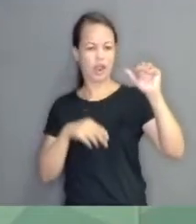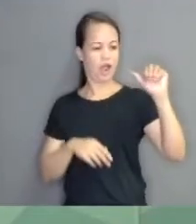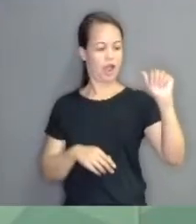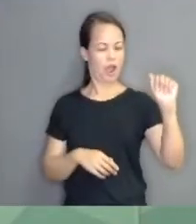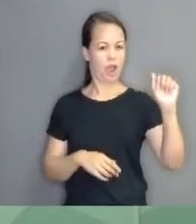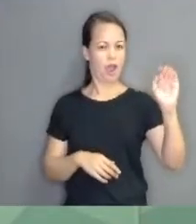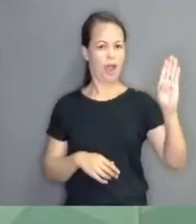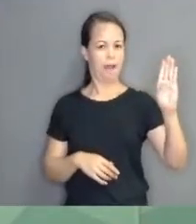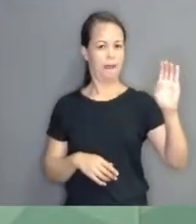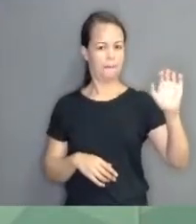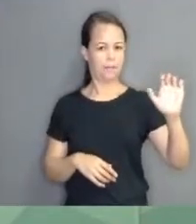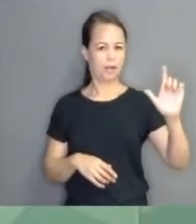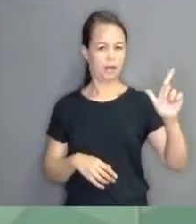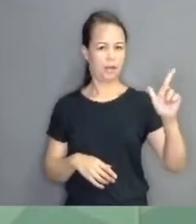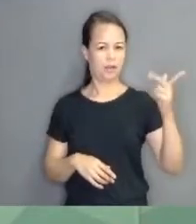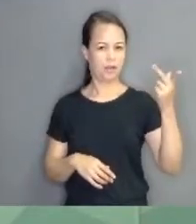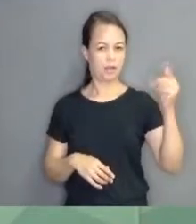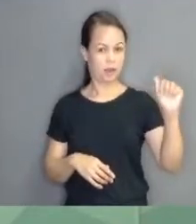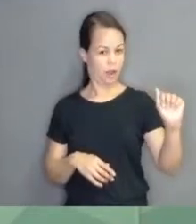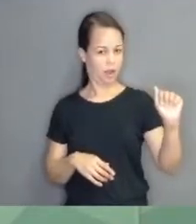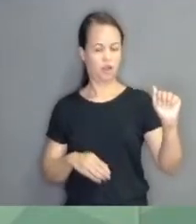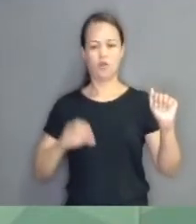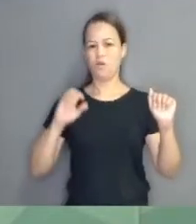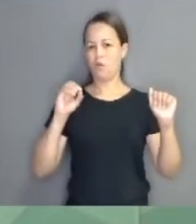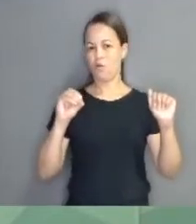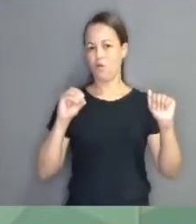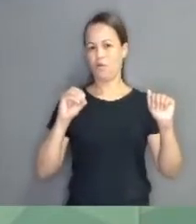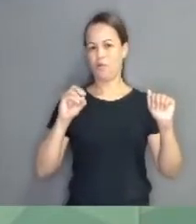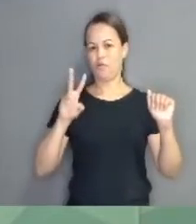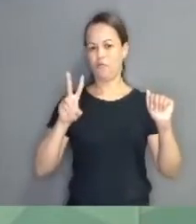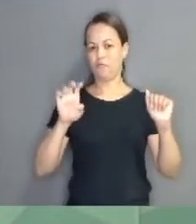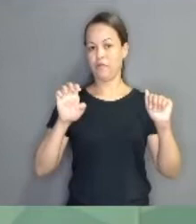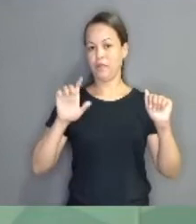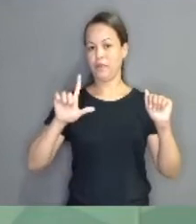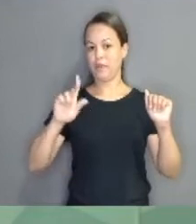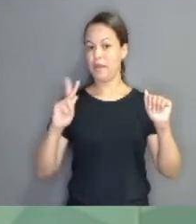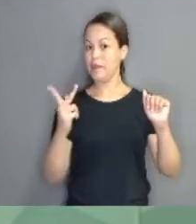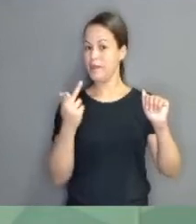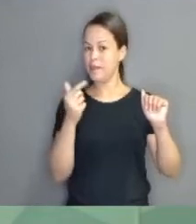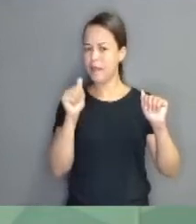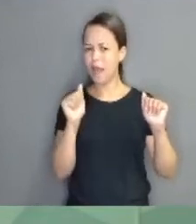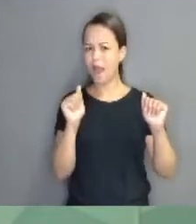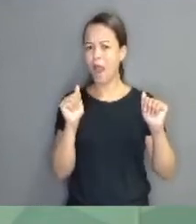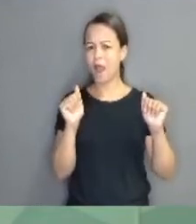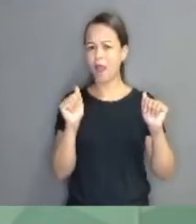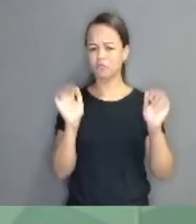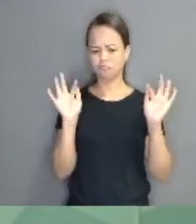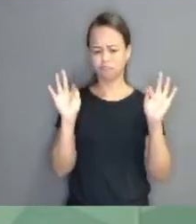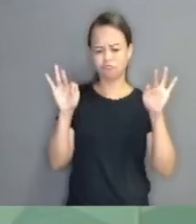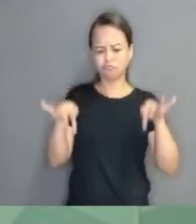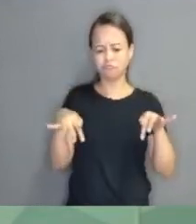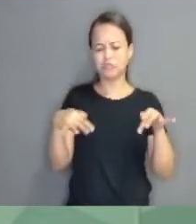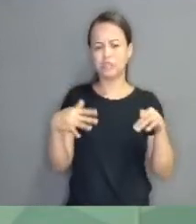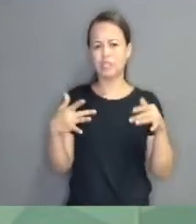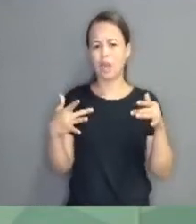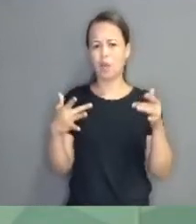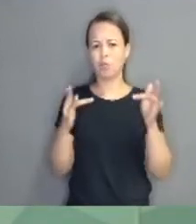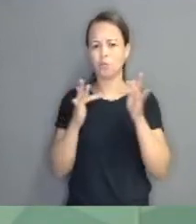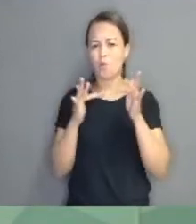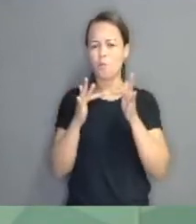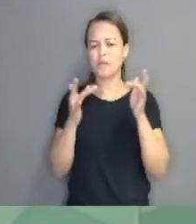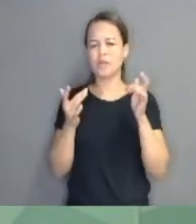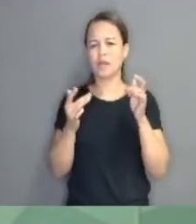e a Bia ouve ia as duas terminam com o